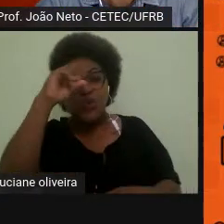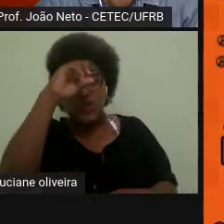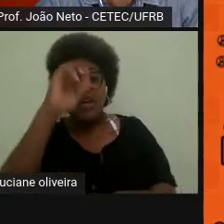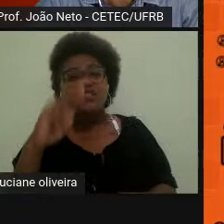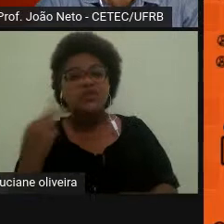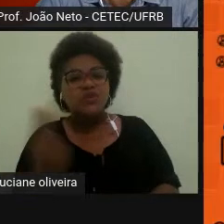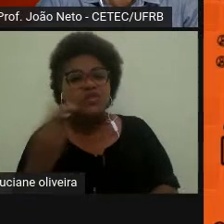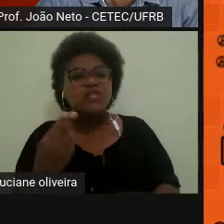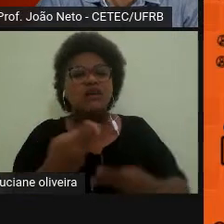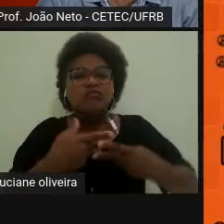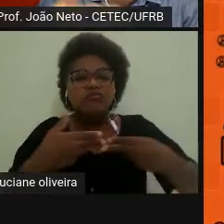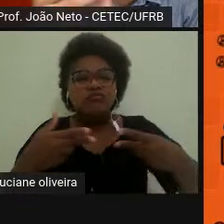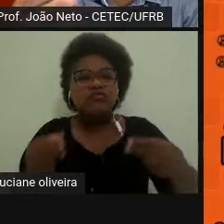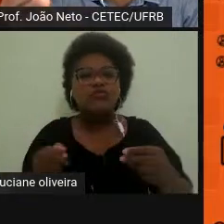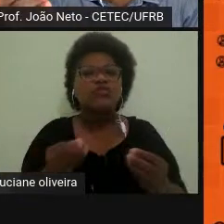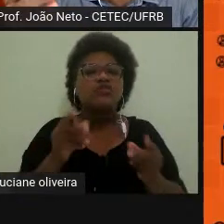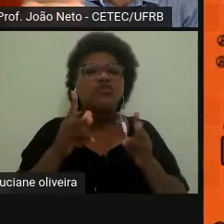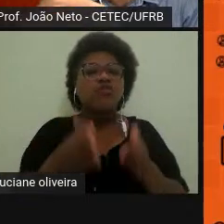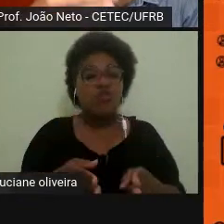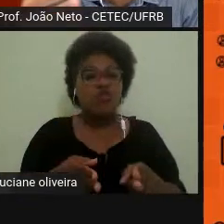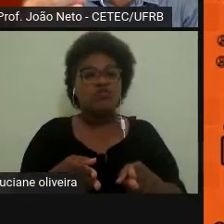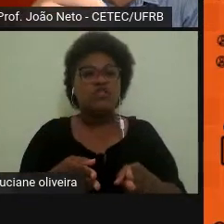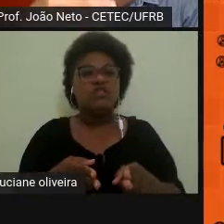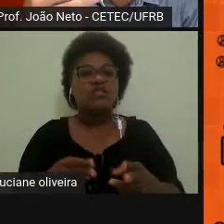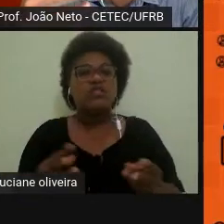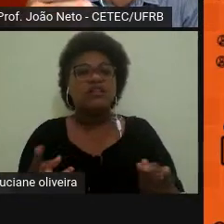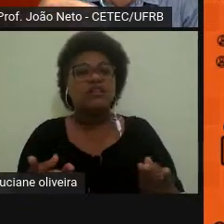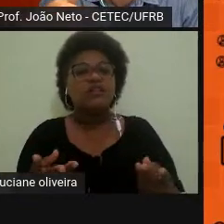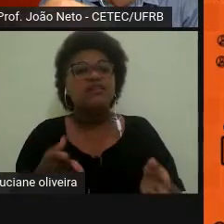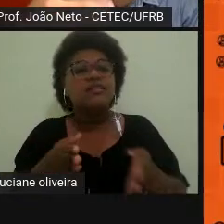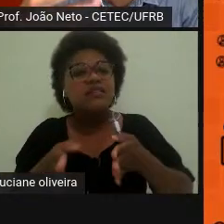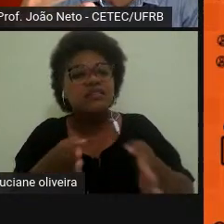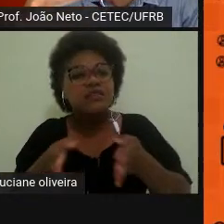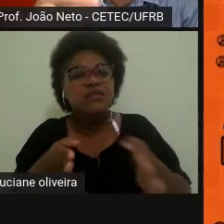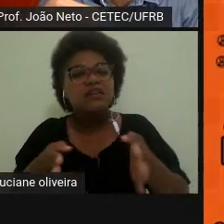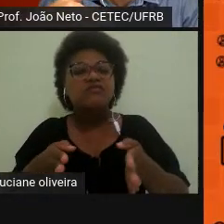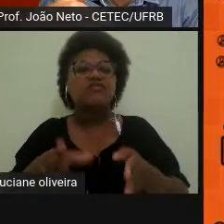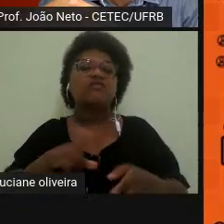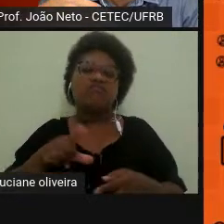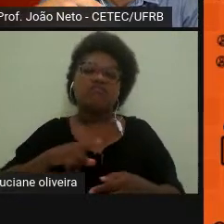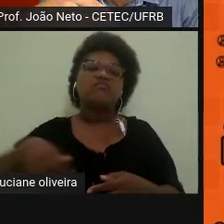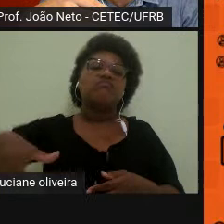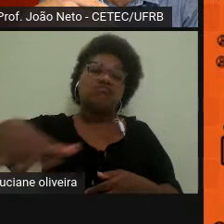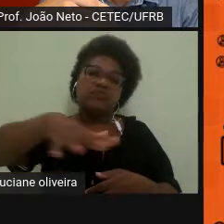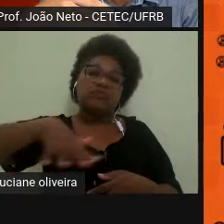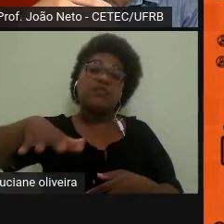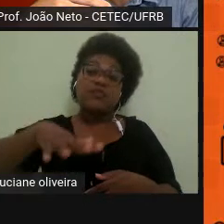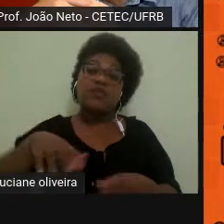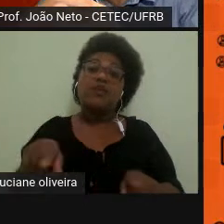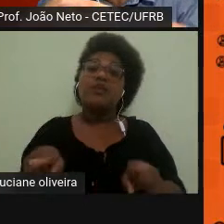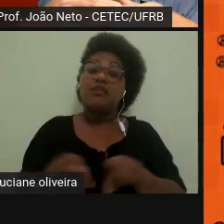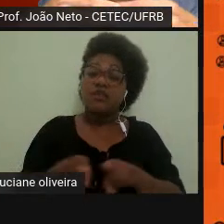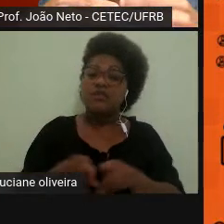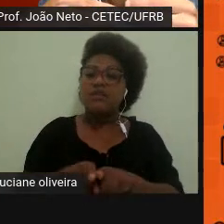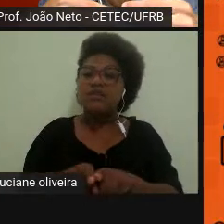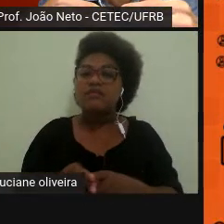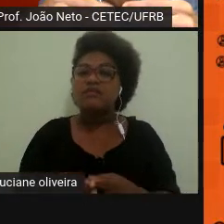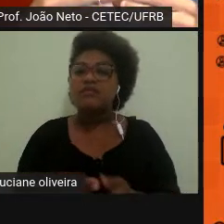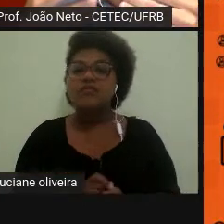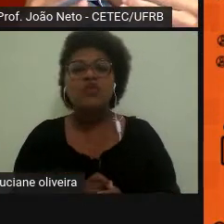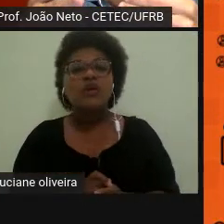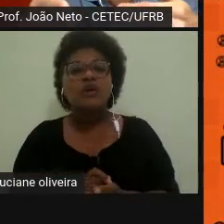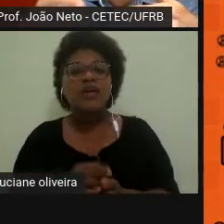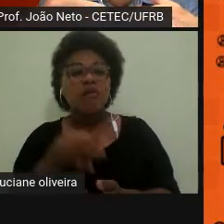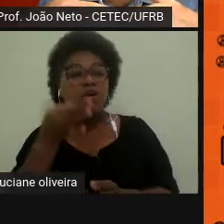Valeu redor aí e interessante que nem percebemos que às vezes até mesmo por uma questão é uma questão